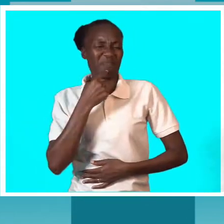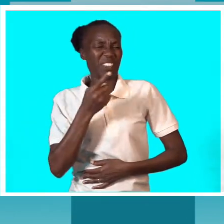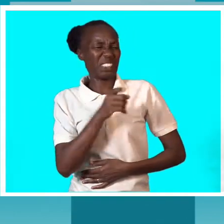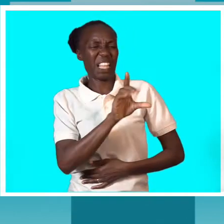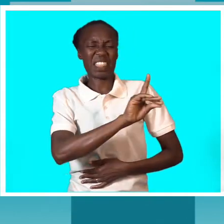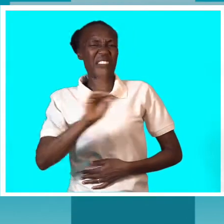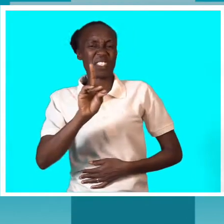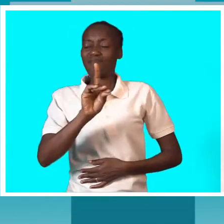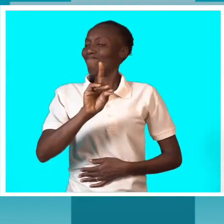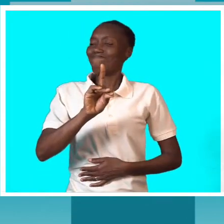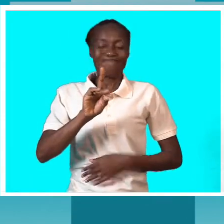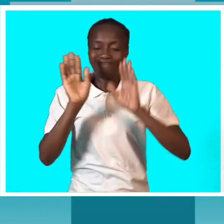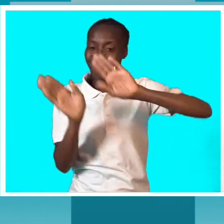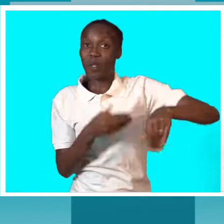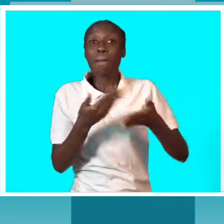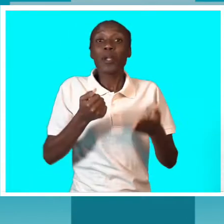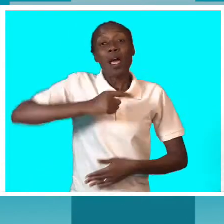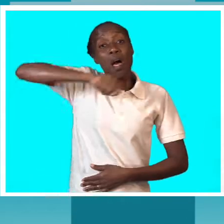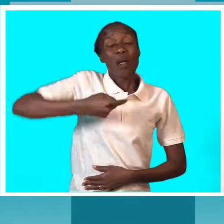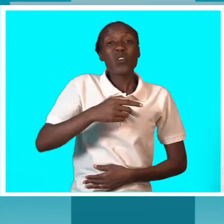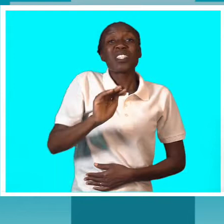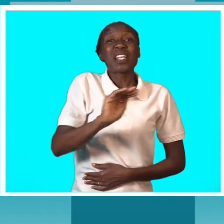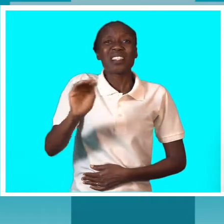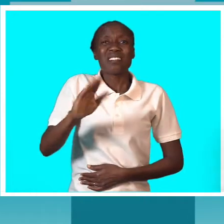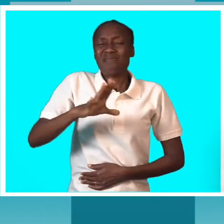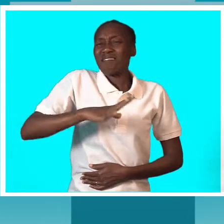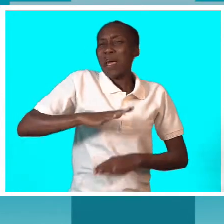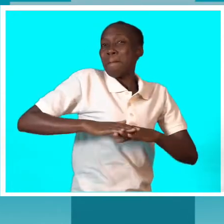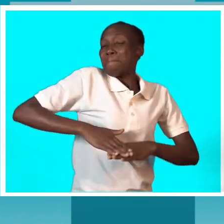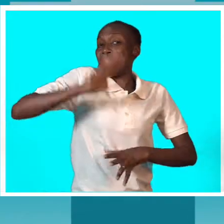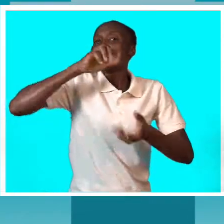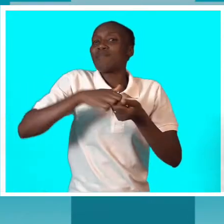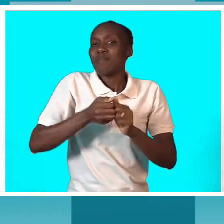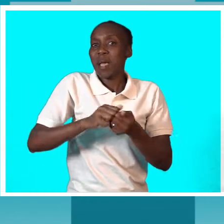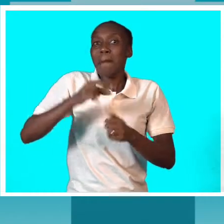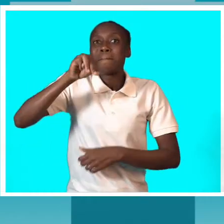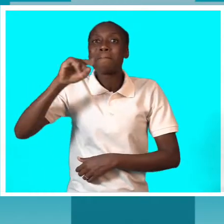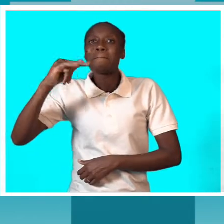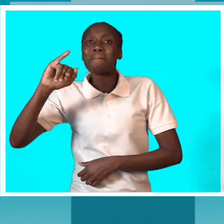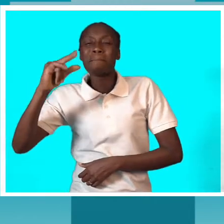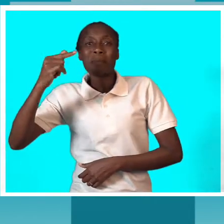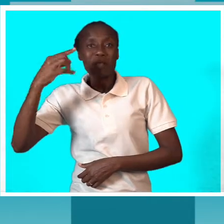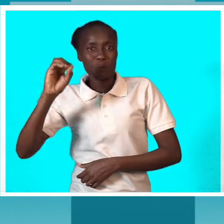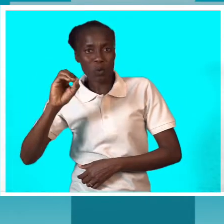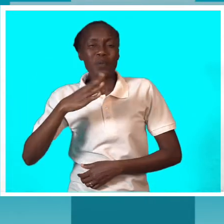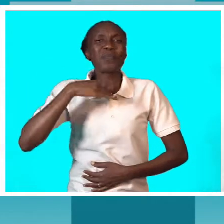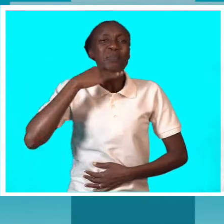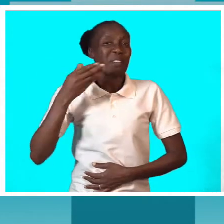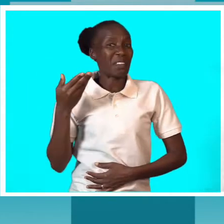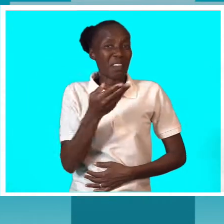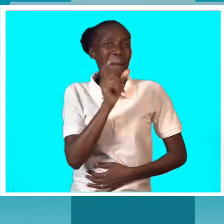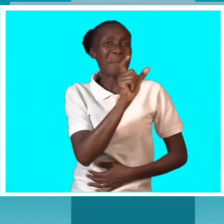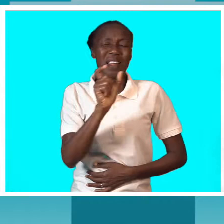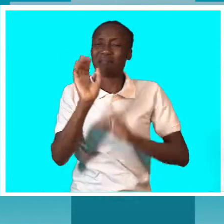é muito de mitos à volta da pessoa com deficiência. Então, é preciso tirar esses mitos e este é o papel da